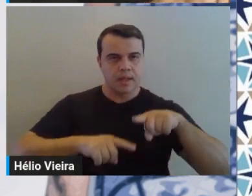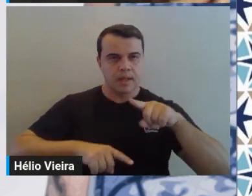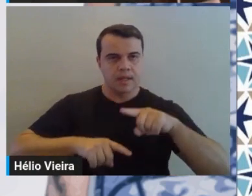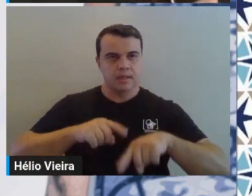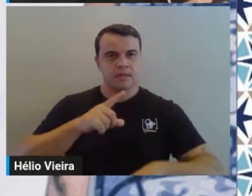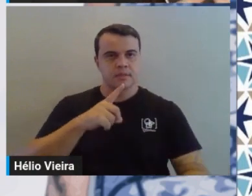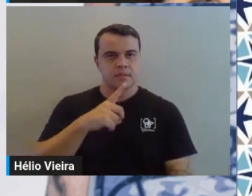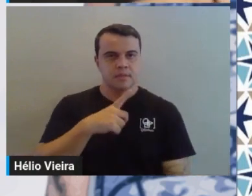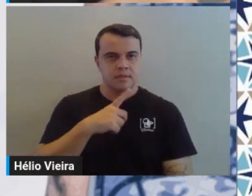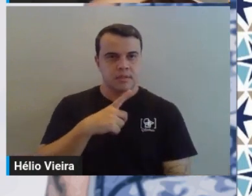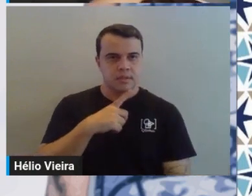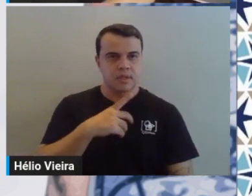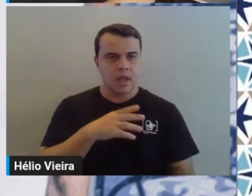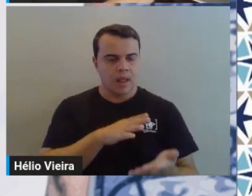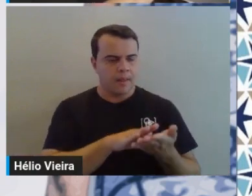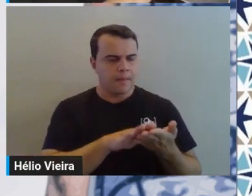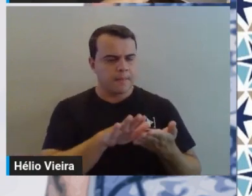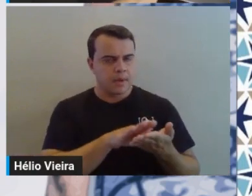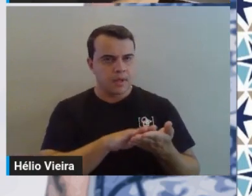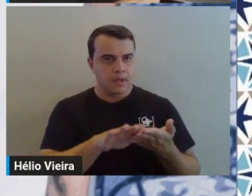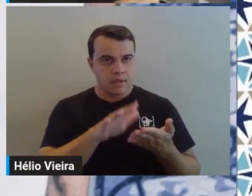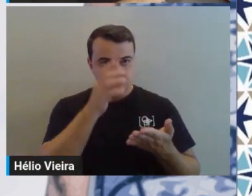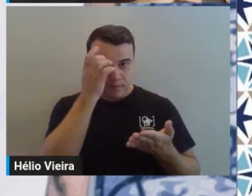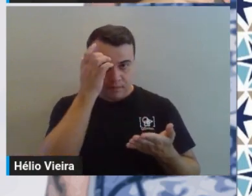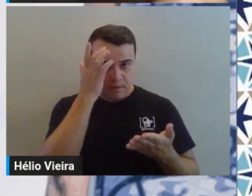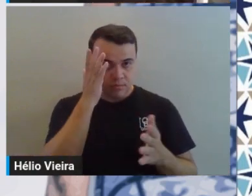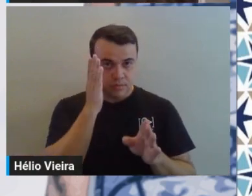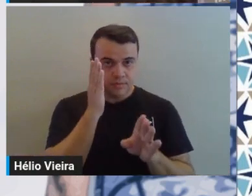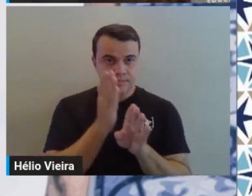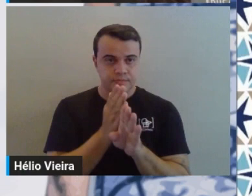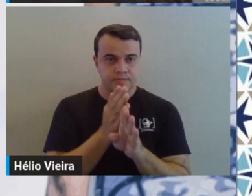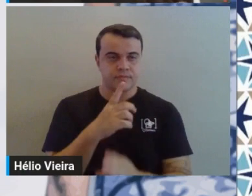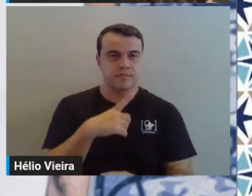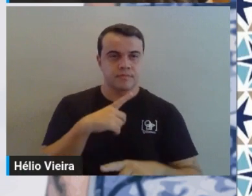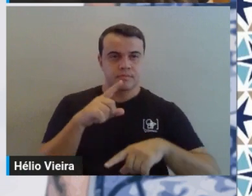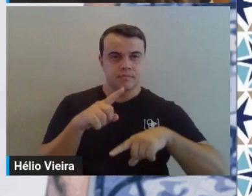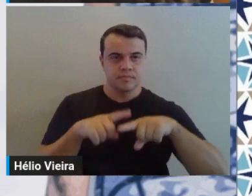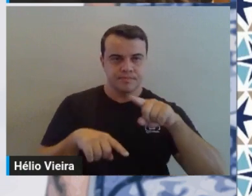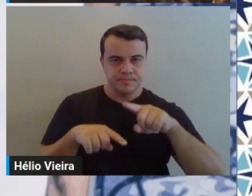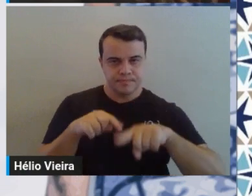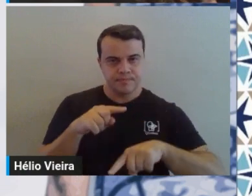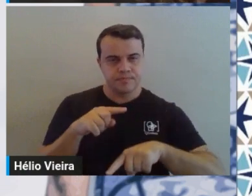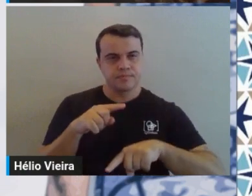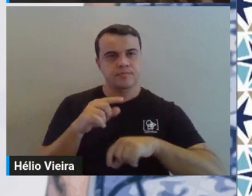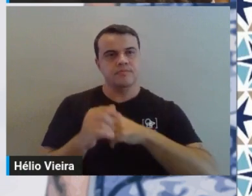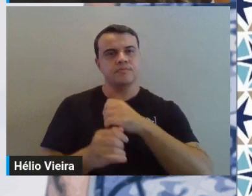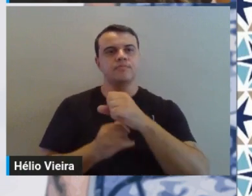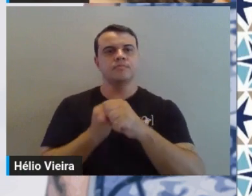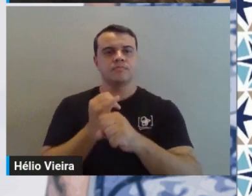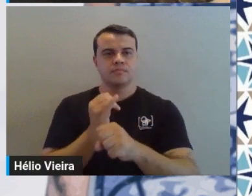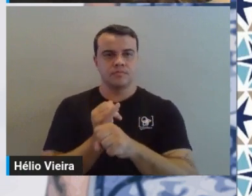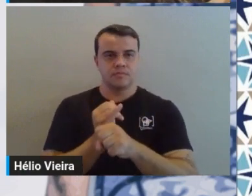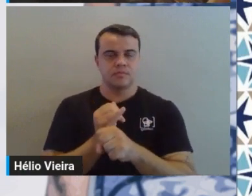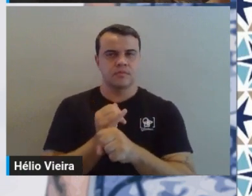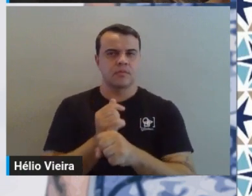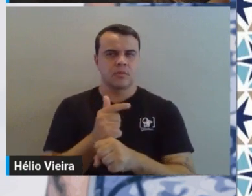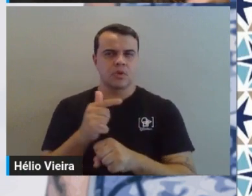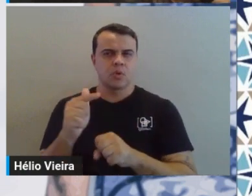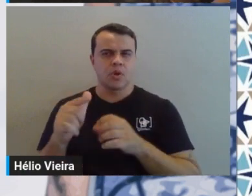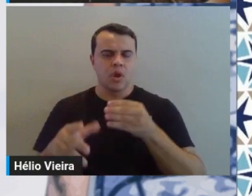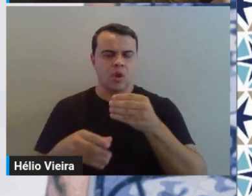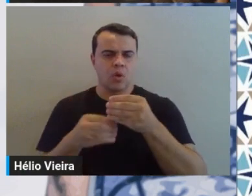aqui estão impressos, mas facilmente você acha esses materiais no site. E tem conteúdos